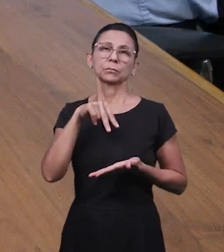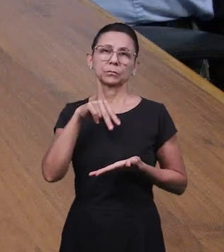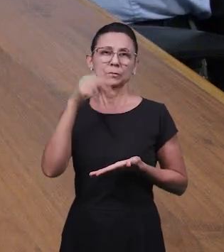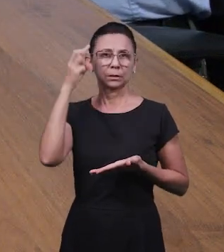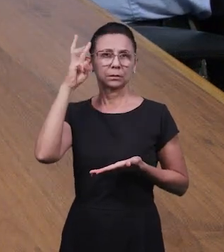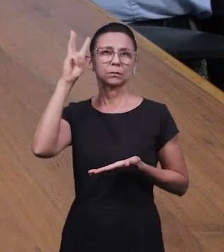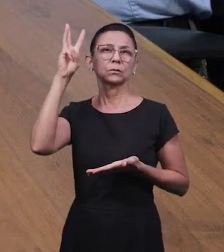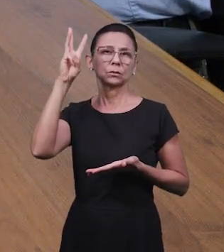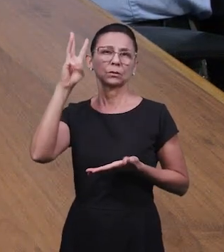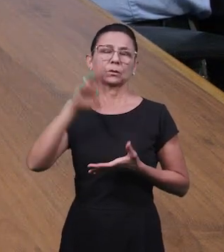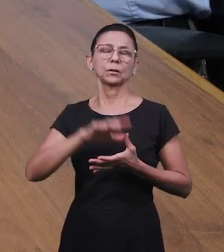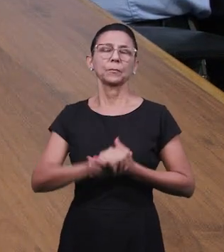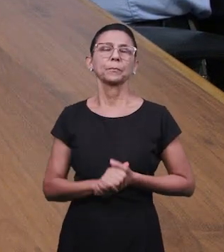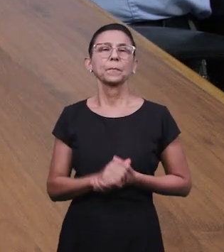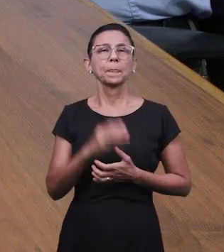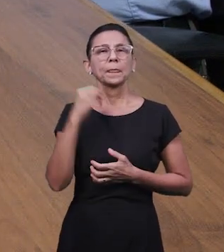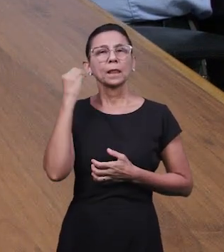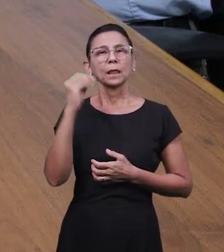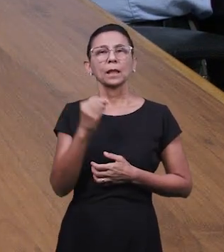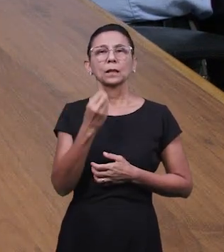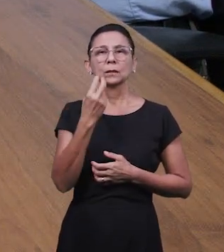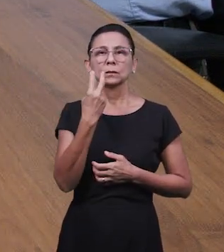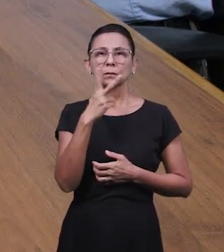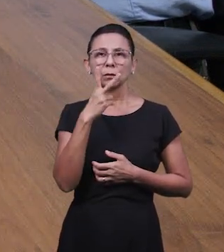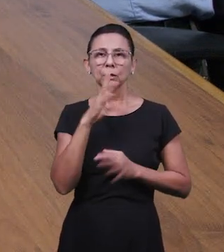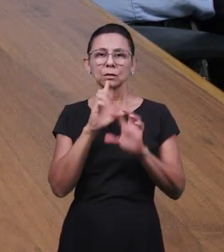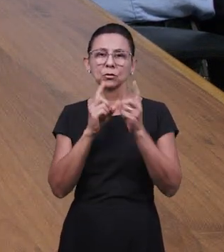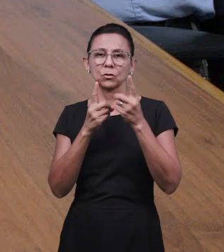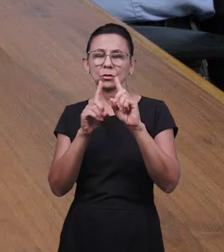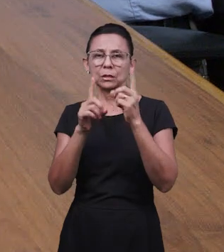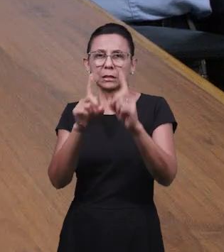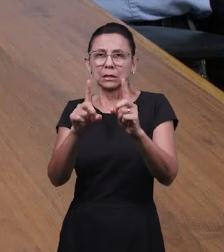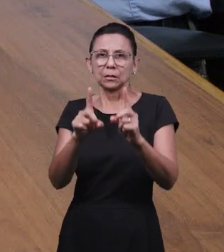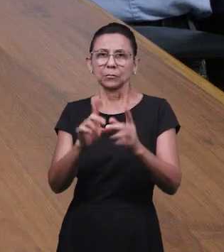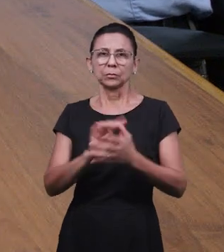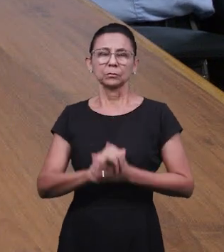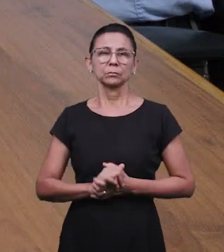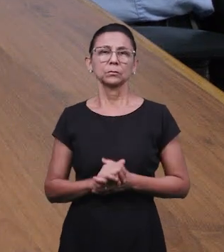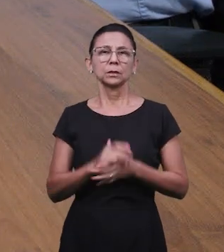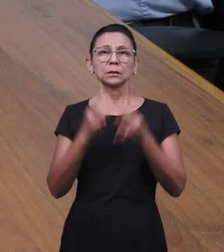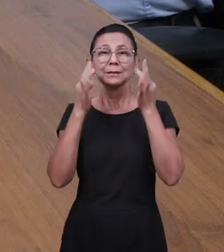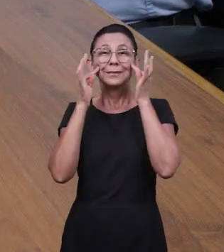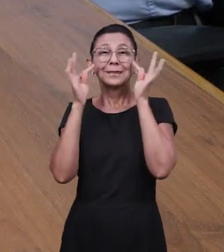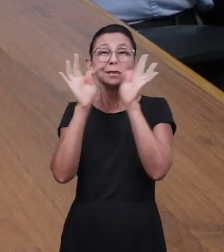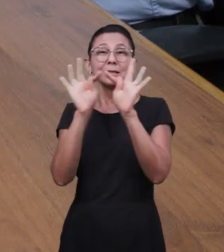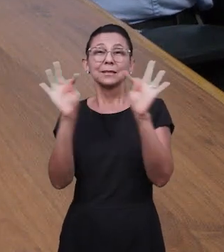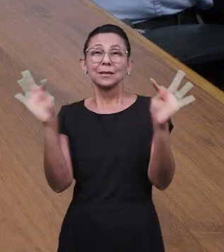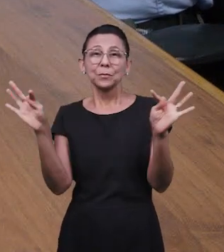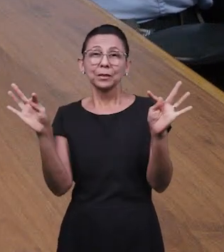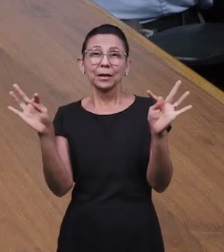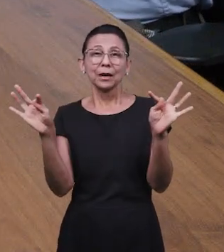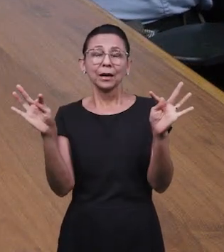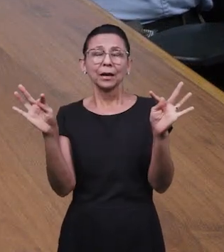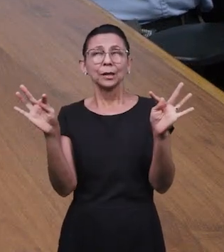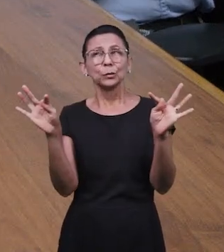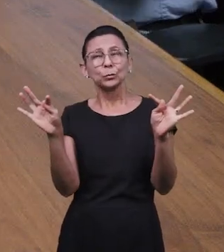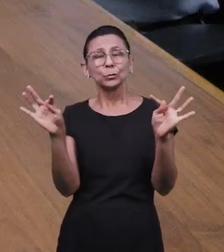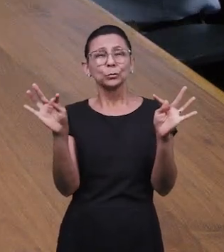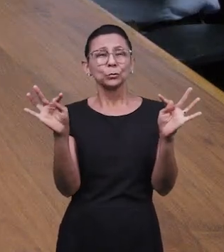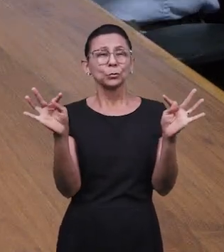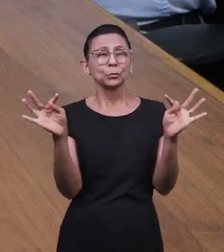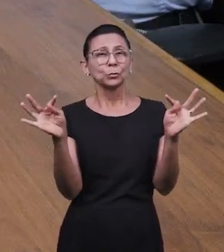ressuscitou, na experiência de dois discípulos e no que eles testemunharam um para o outro do que sentiram